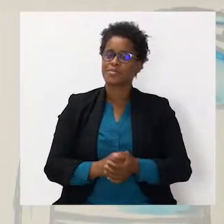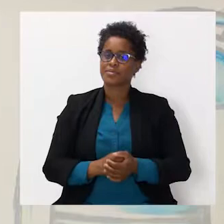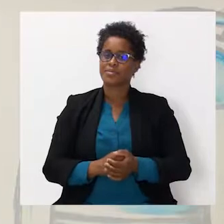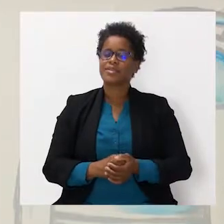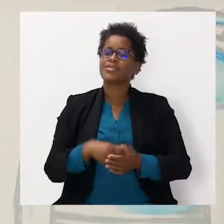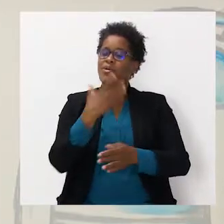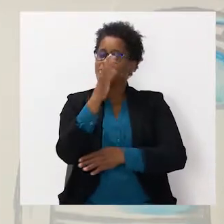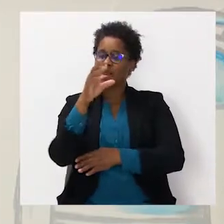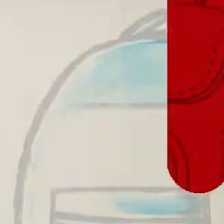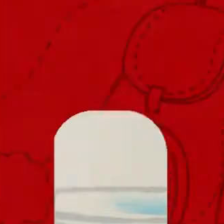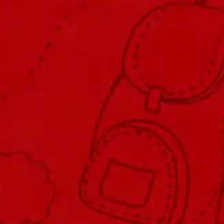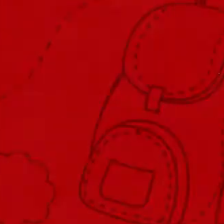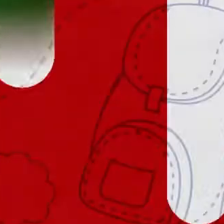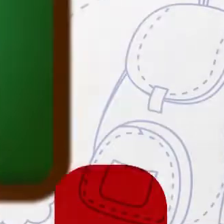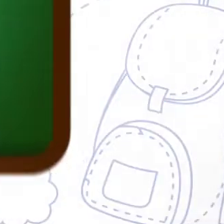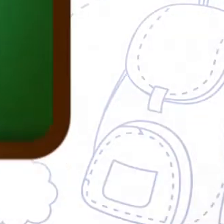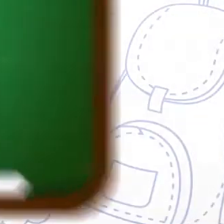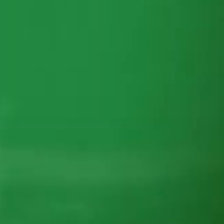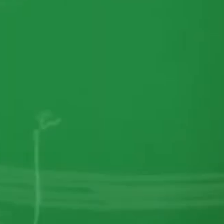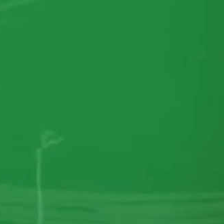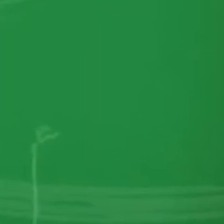as plantas.